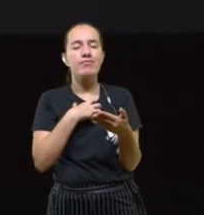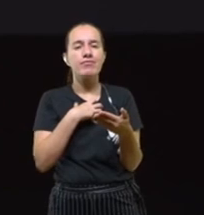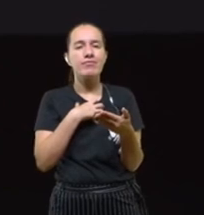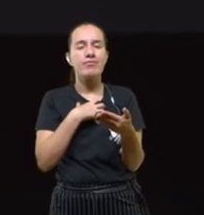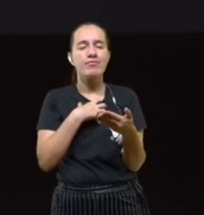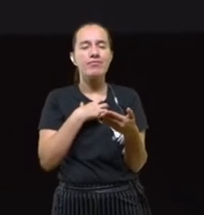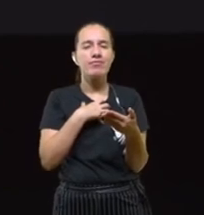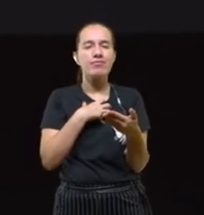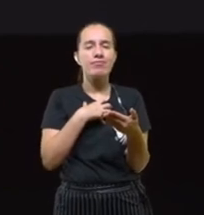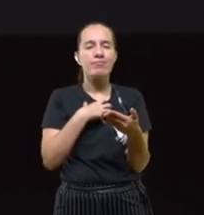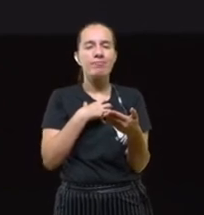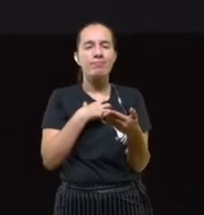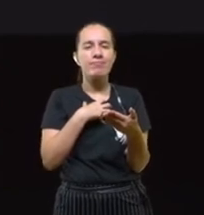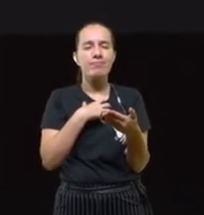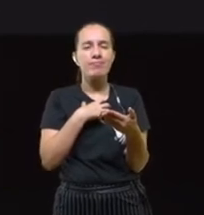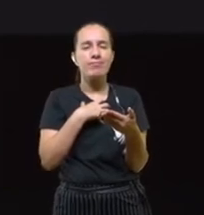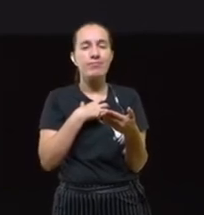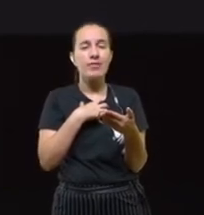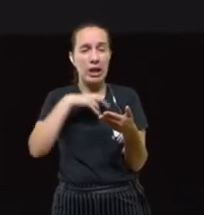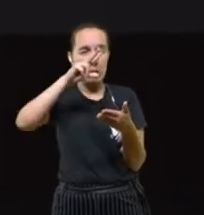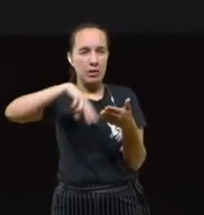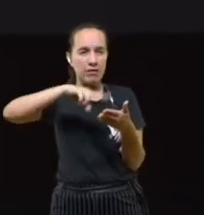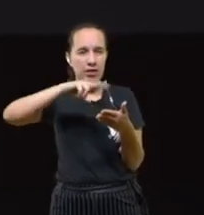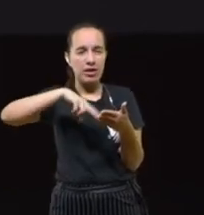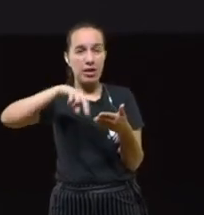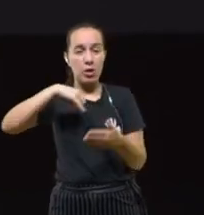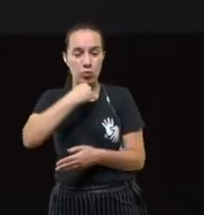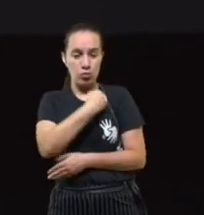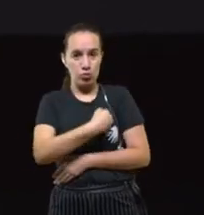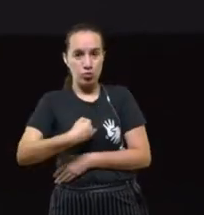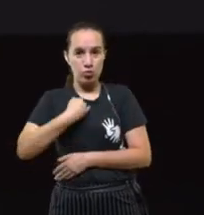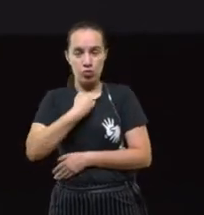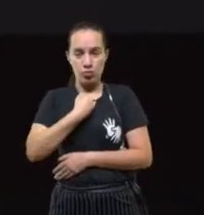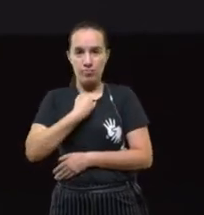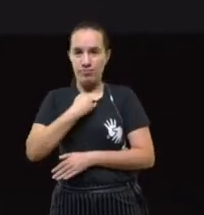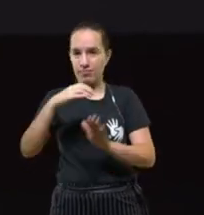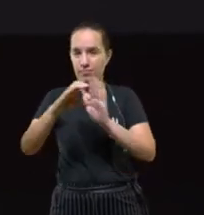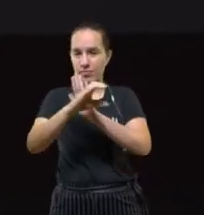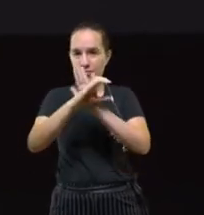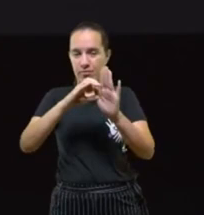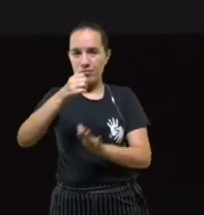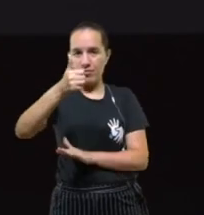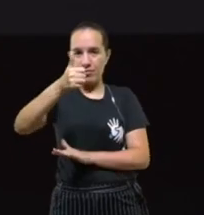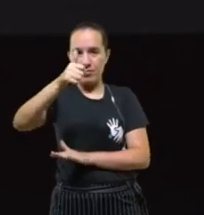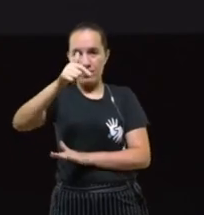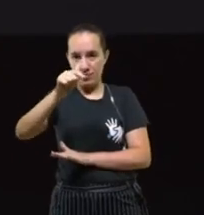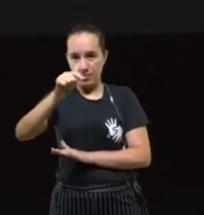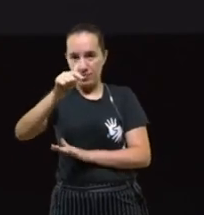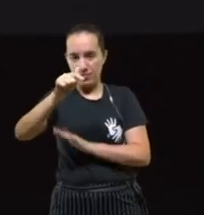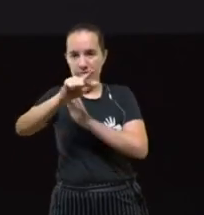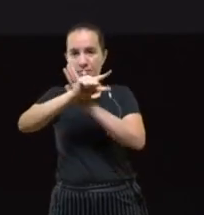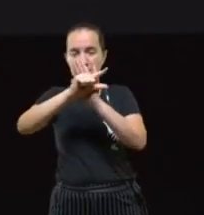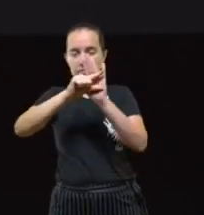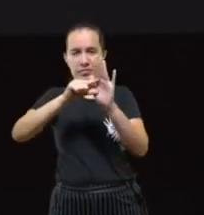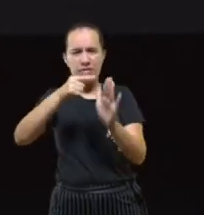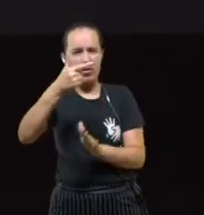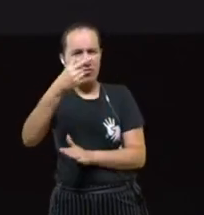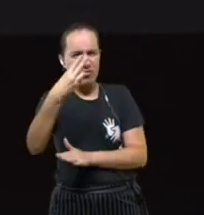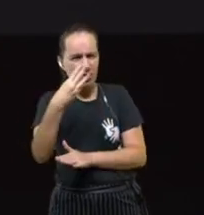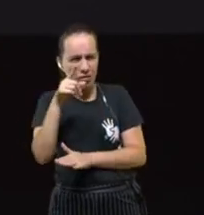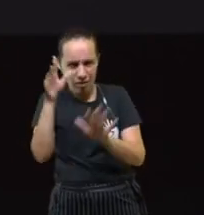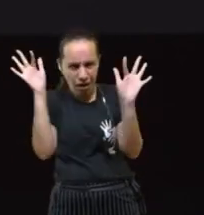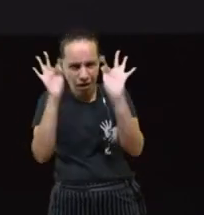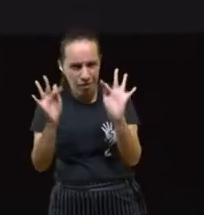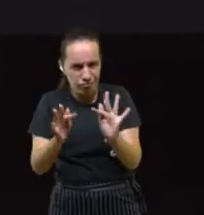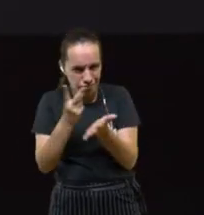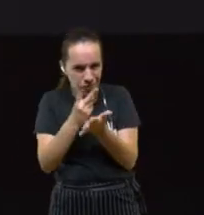falou em João capítulo 17, verso 23. Vocês estão